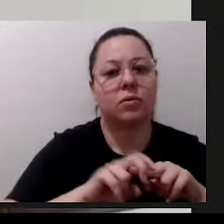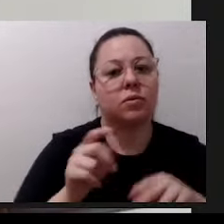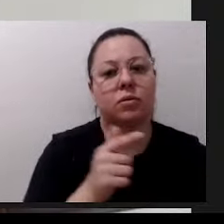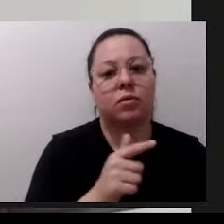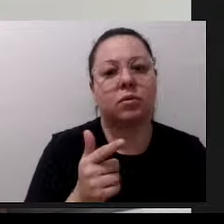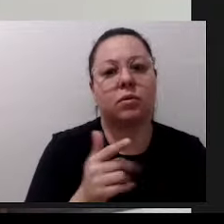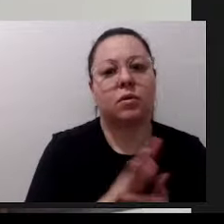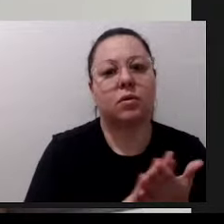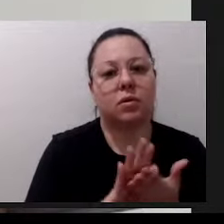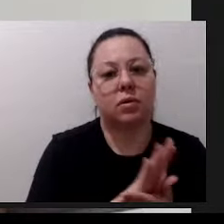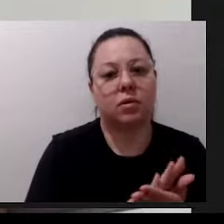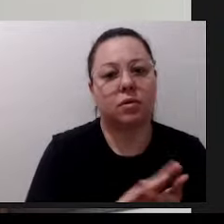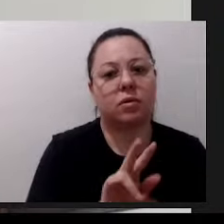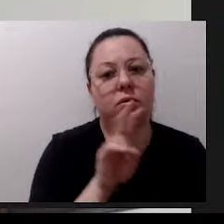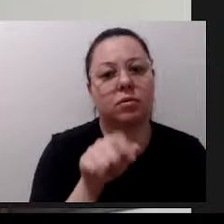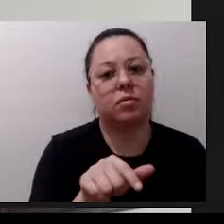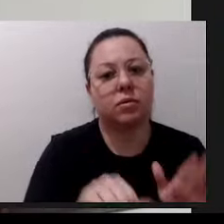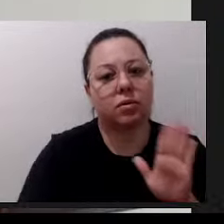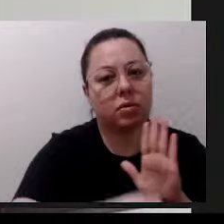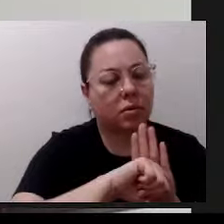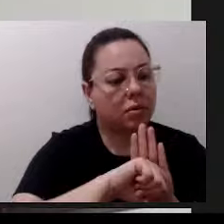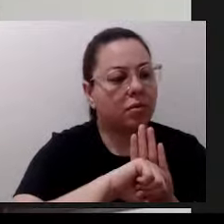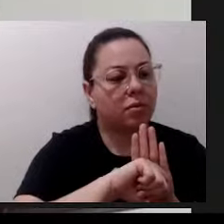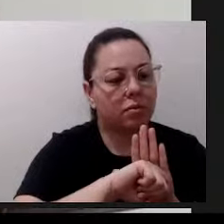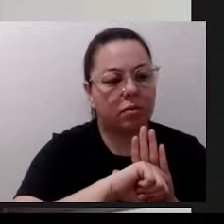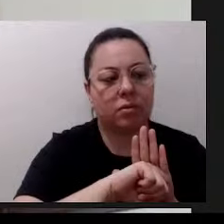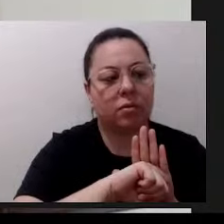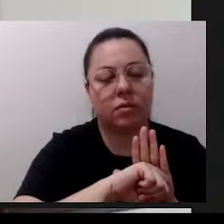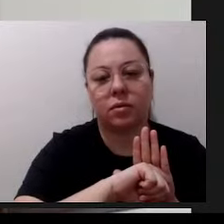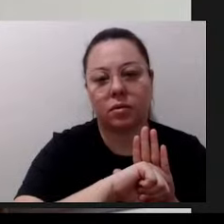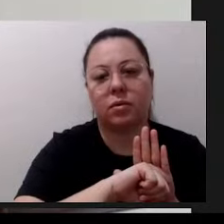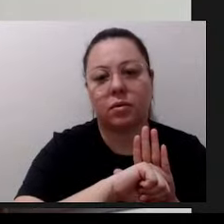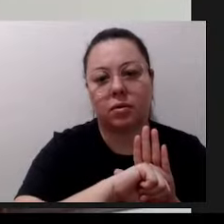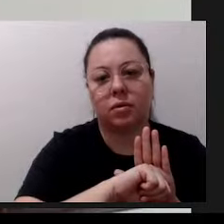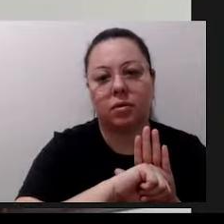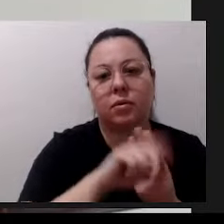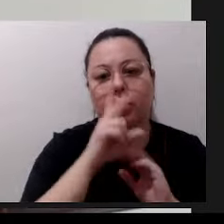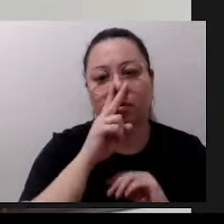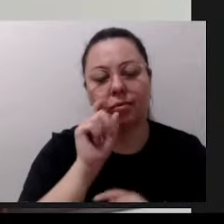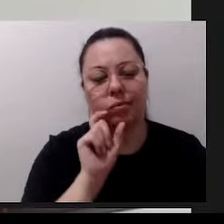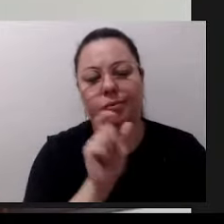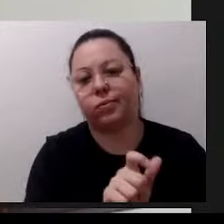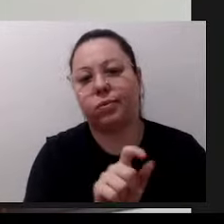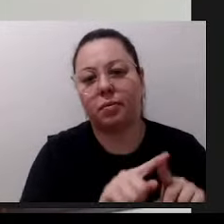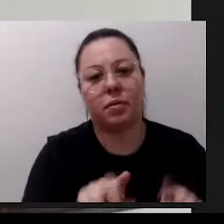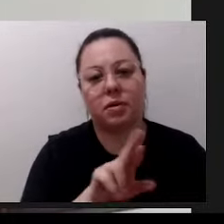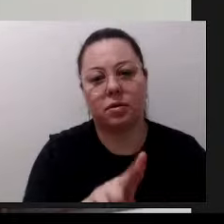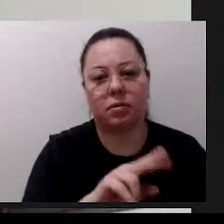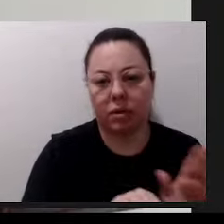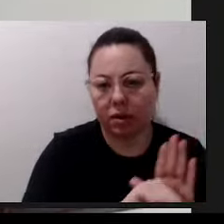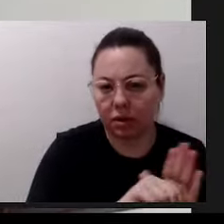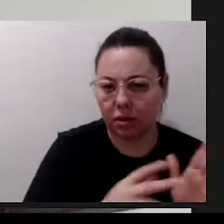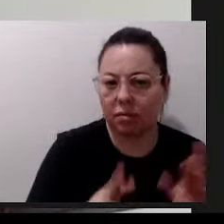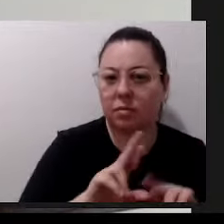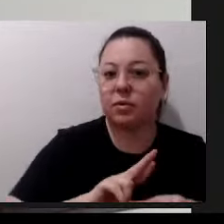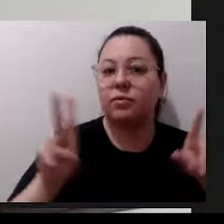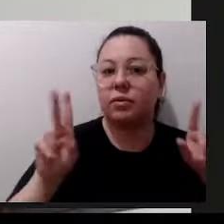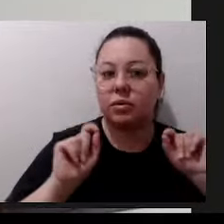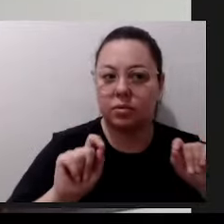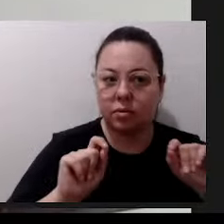imputar fato definido como crime, e difamar, que é imputar fato ofensivo, mas não definido como crime. O grande diferencial é o